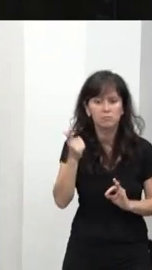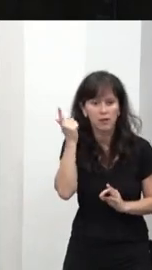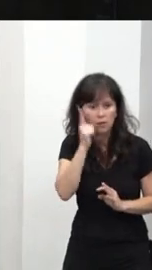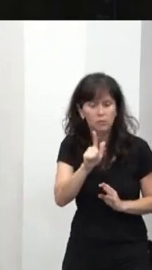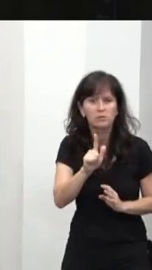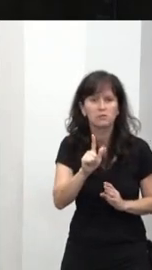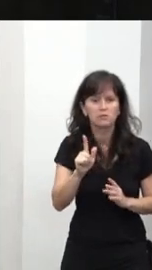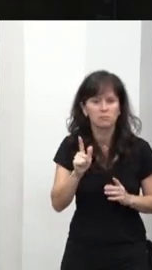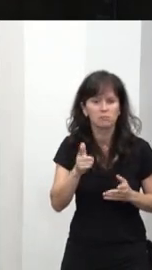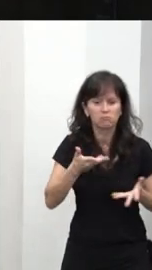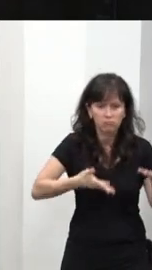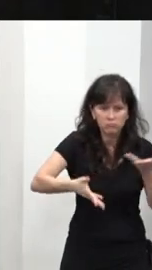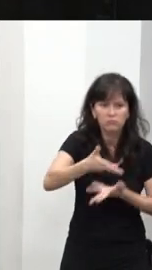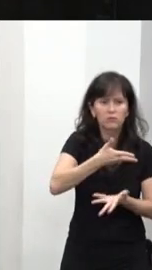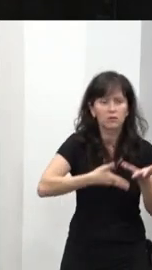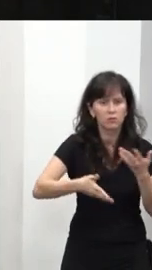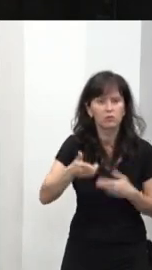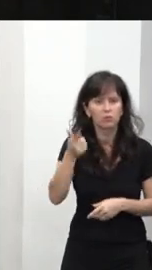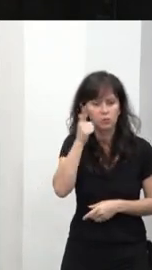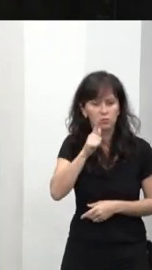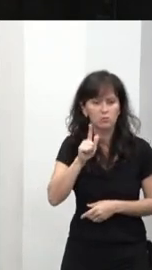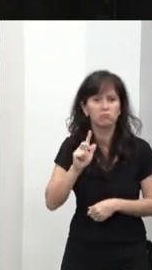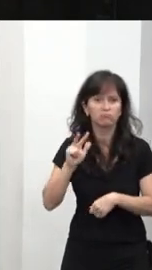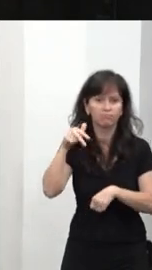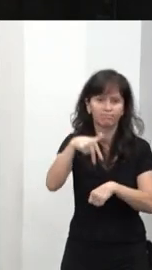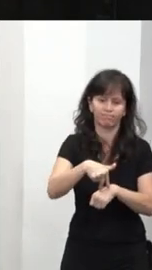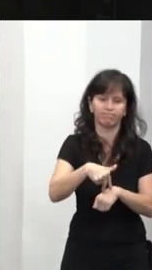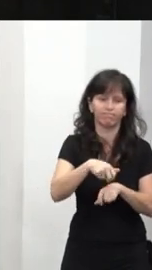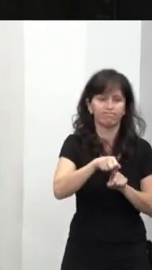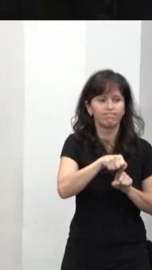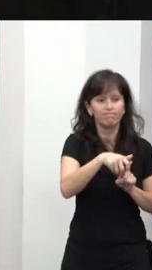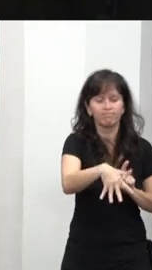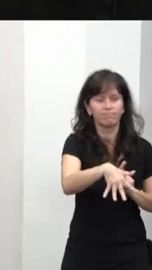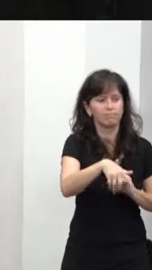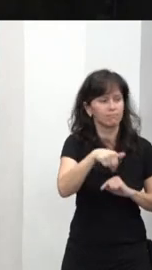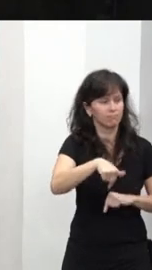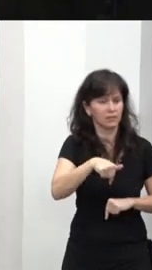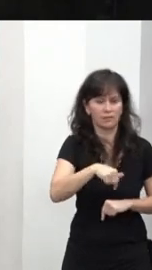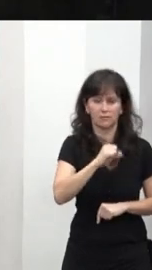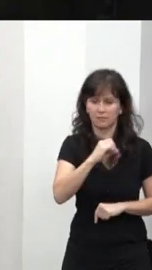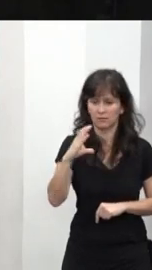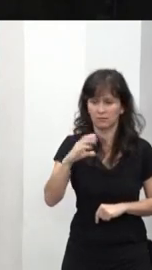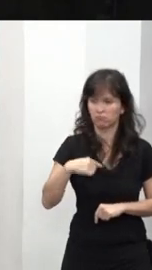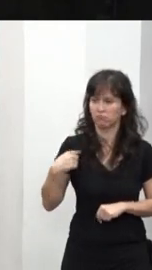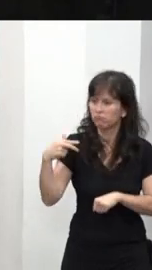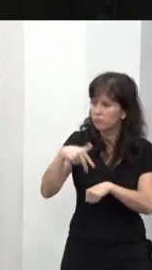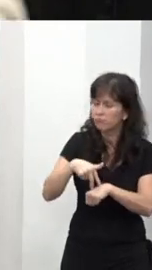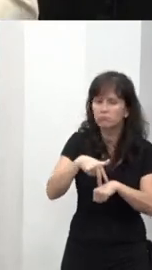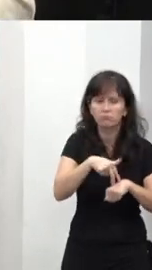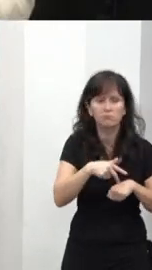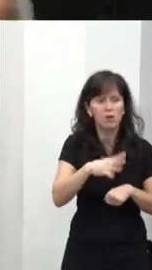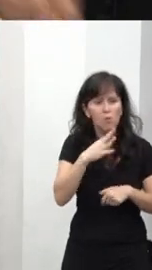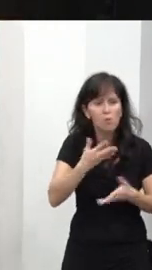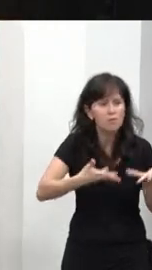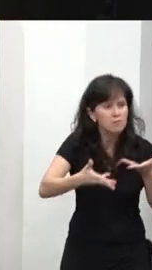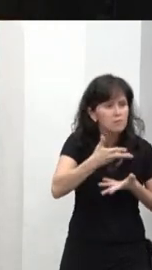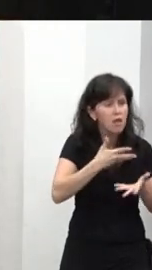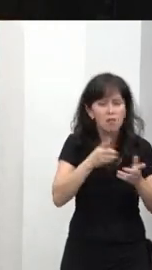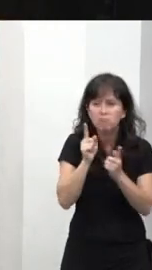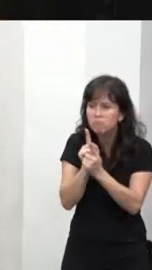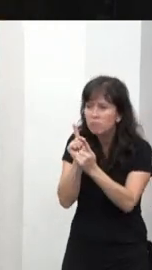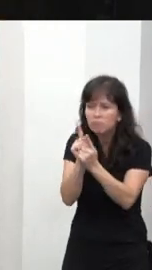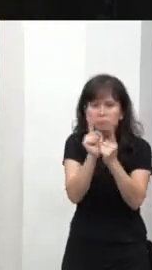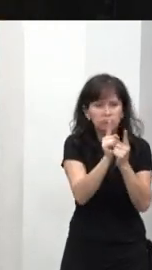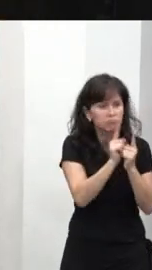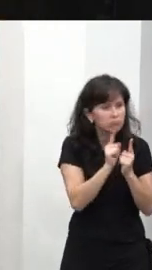forem necessários mas para poder trazer o ministério aqui para Santa Catarina para poder trazer a gente para se conhecer mais de perto todo dia tem tido